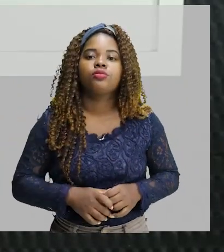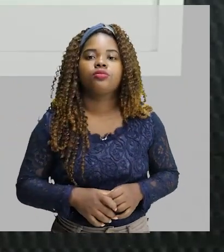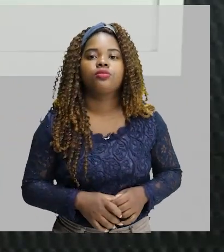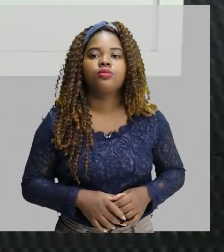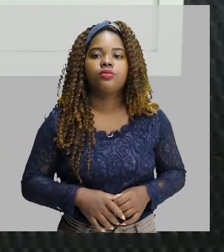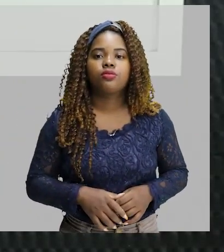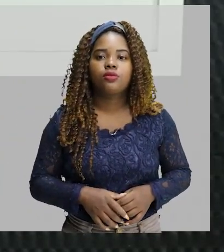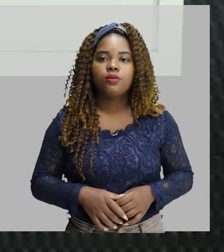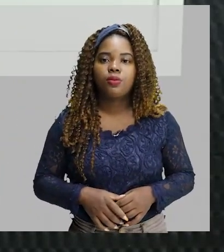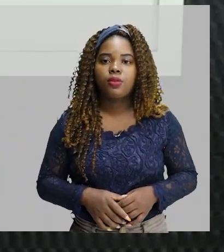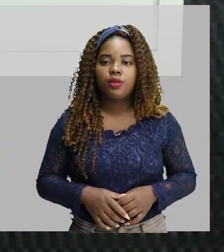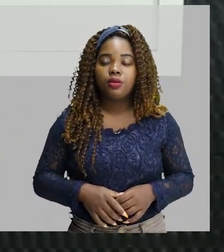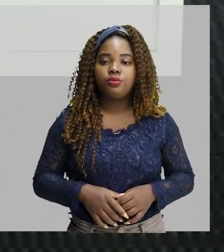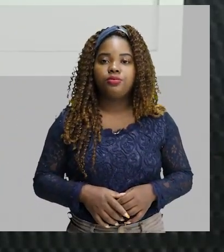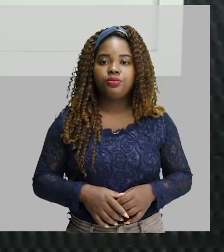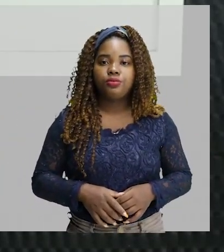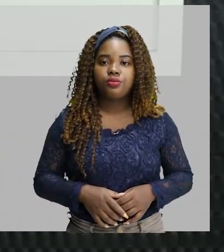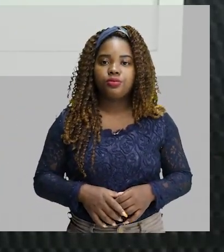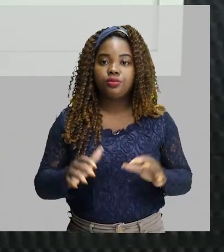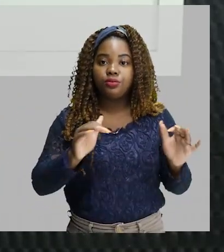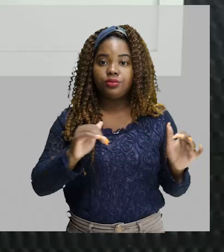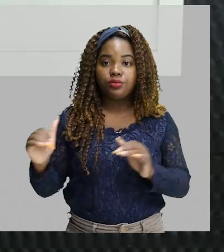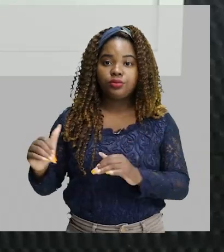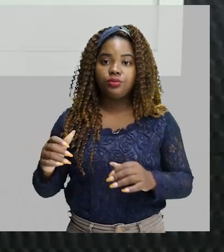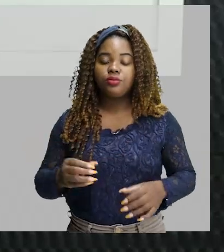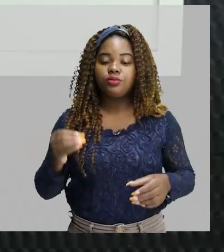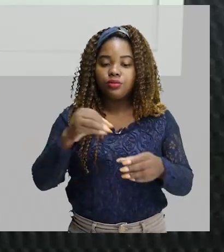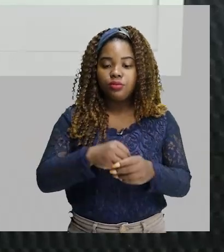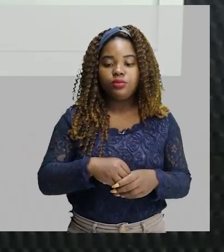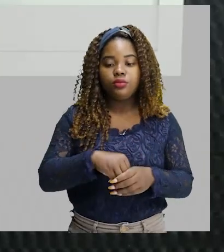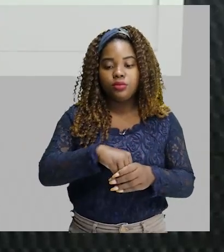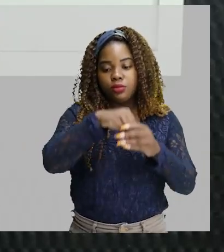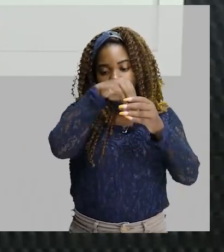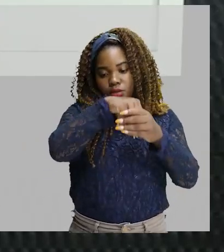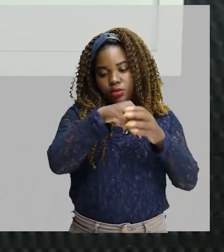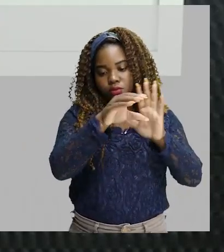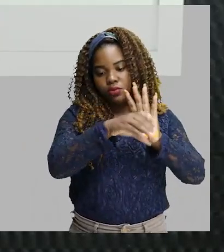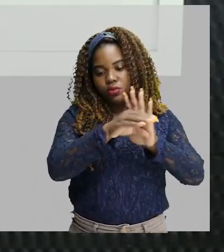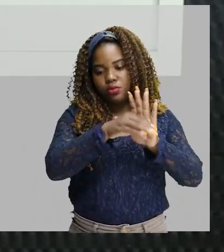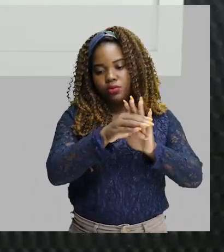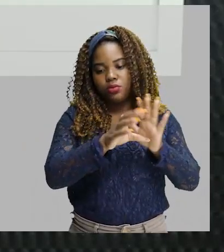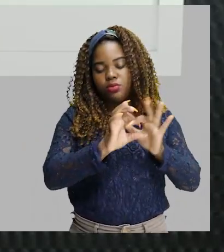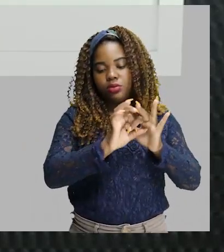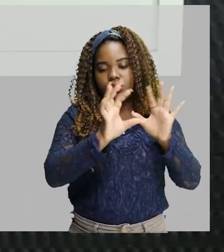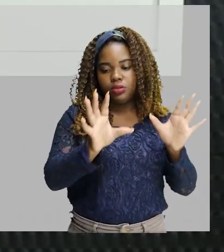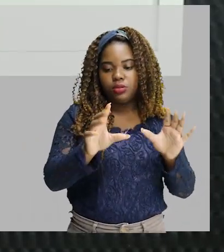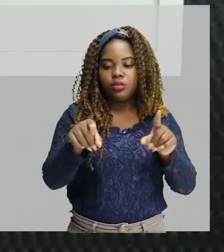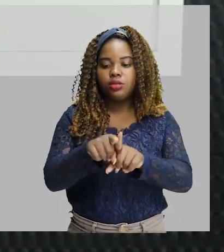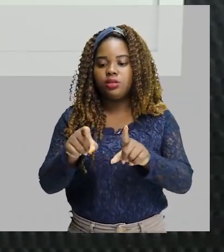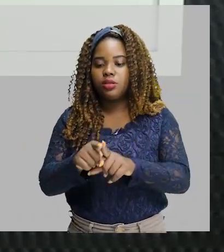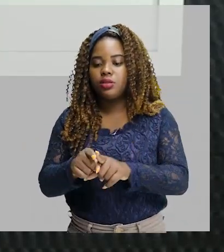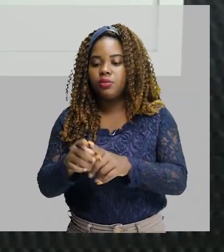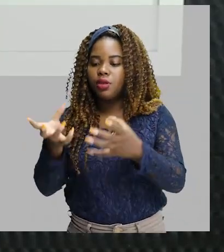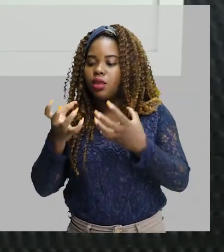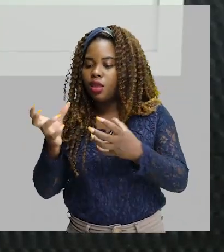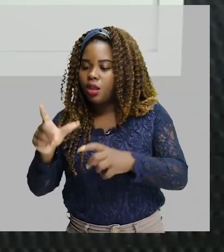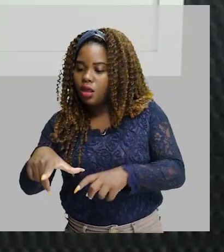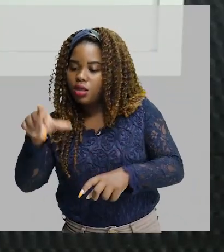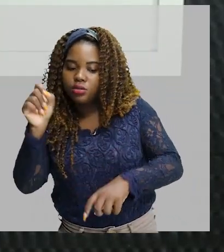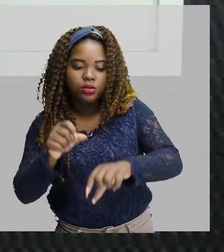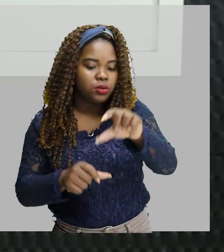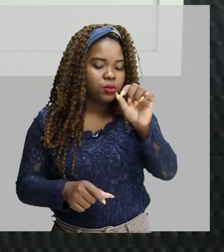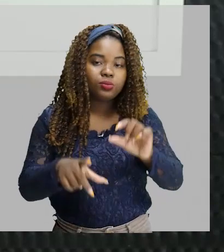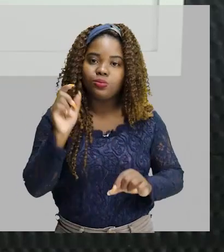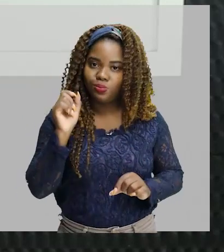aí, seguindo dentro do conceito de liberdade e livre-arbítrio, nós temos ele, um dos grandes